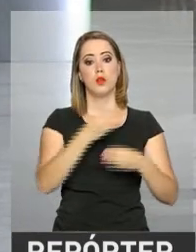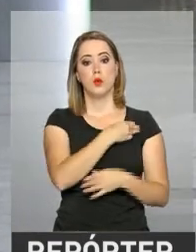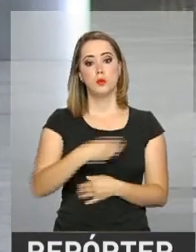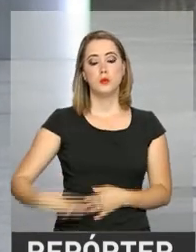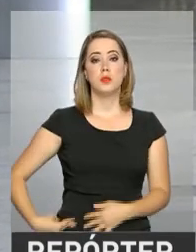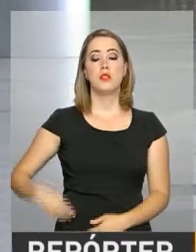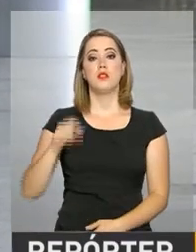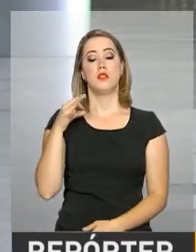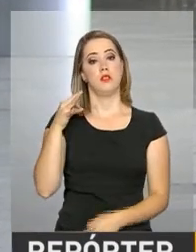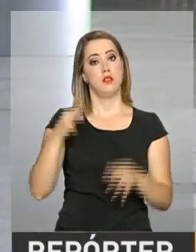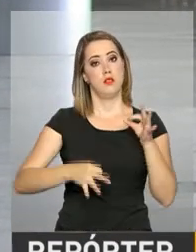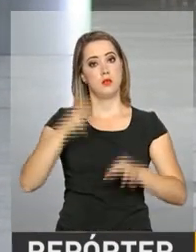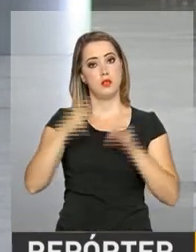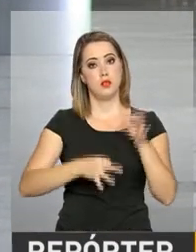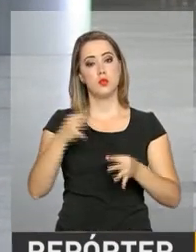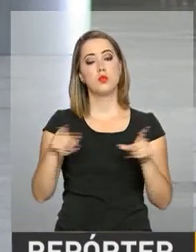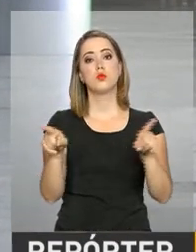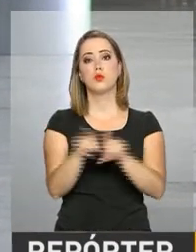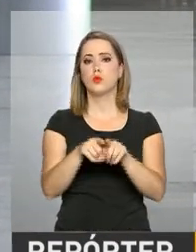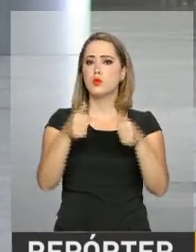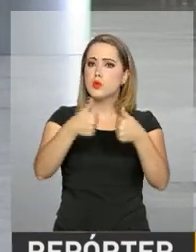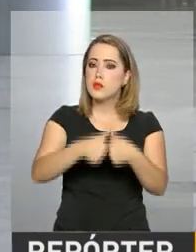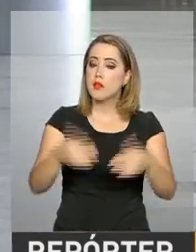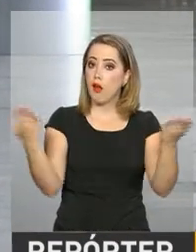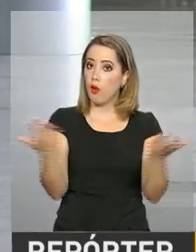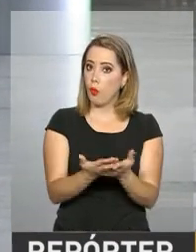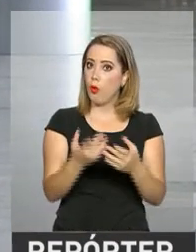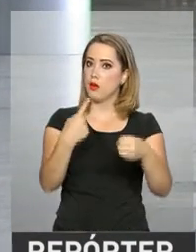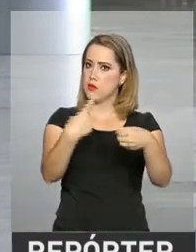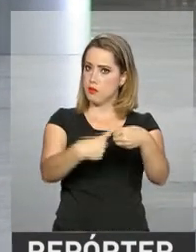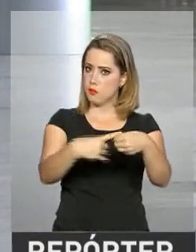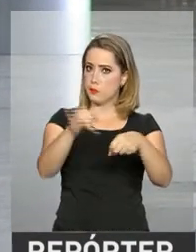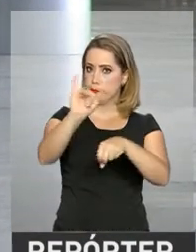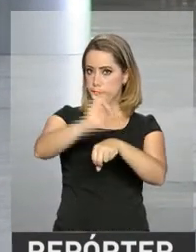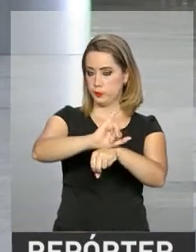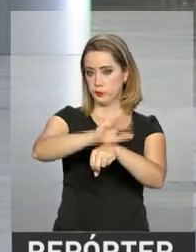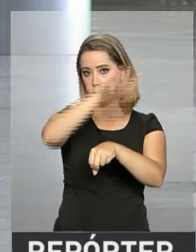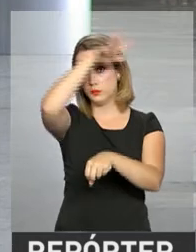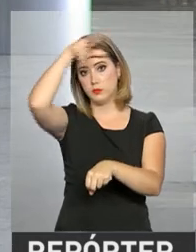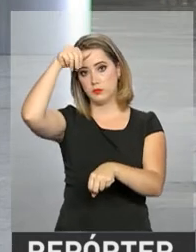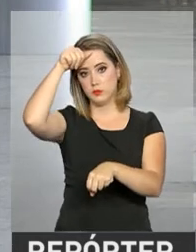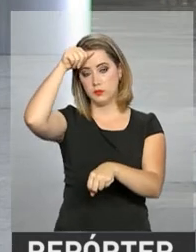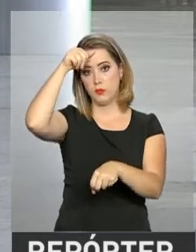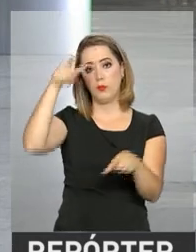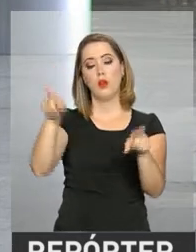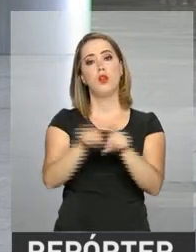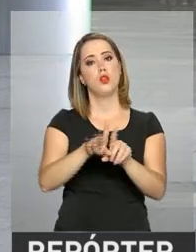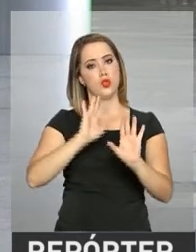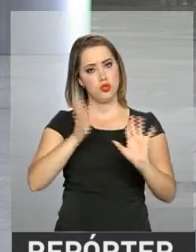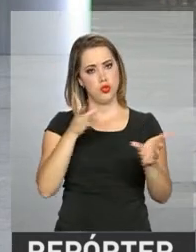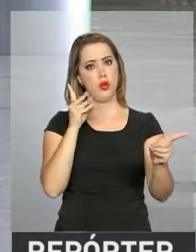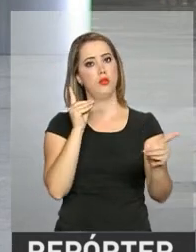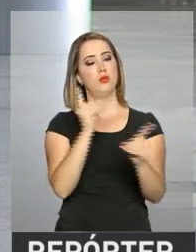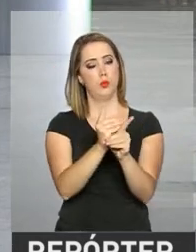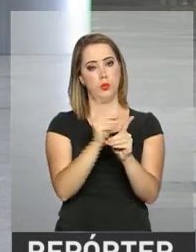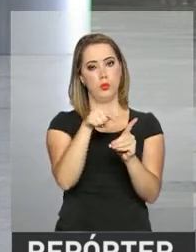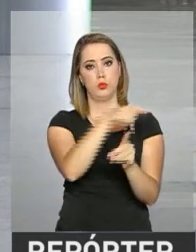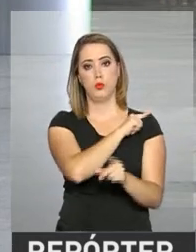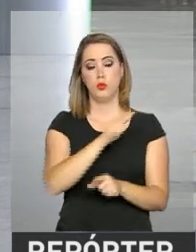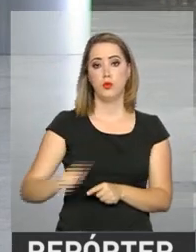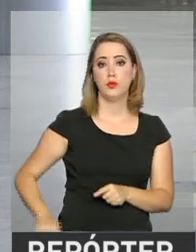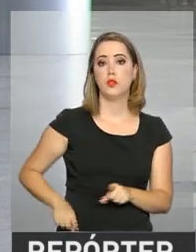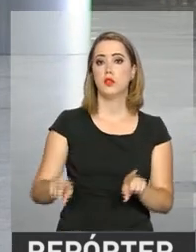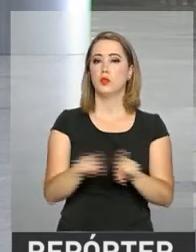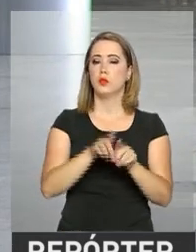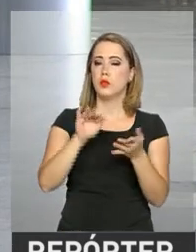Justiça e Cidadania, Alexandre de Moraes, está em Manaus desde ontem à noite. Já se encontrou com o governador José Melo de Oliveira e com o